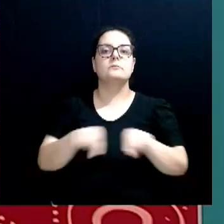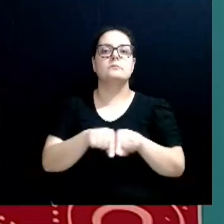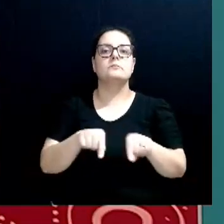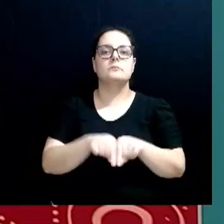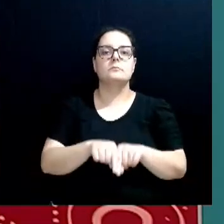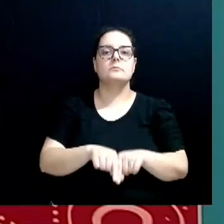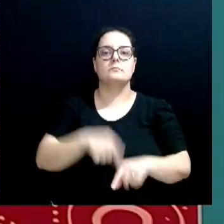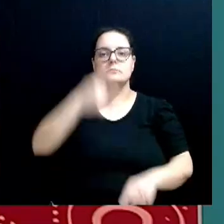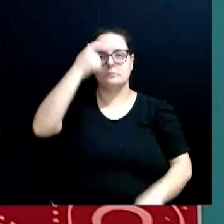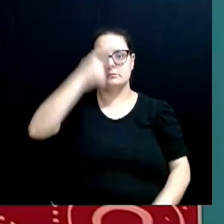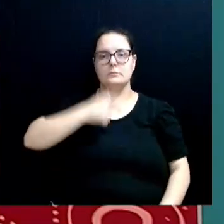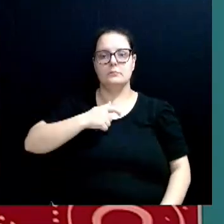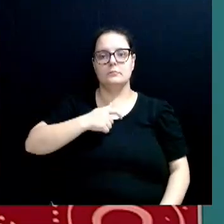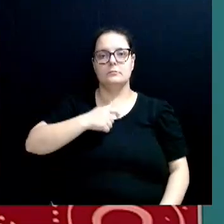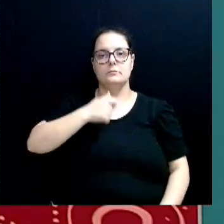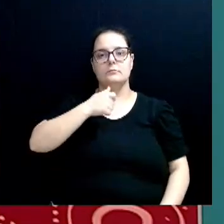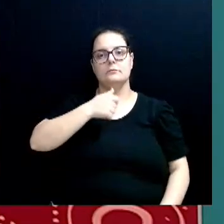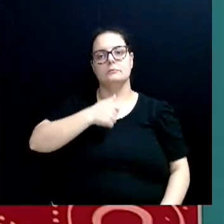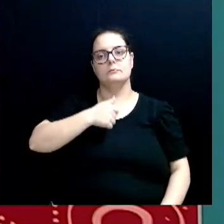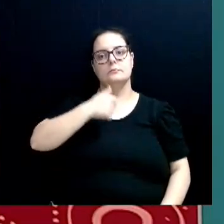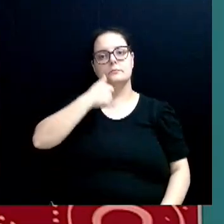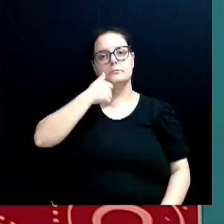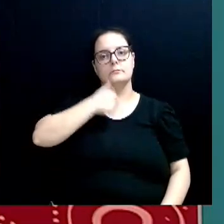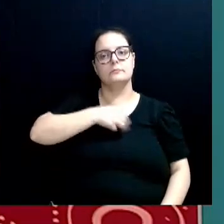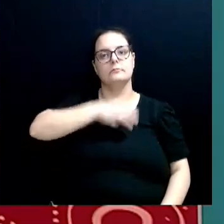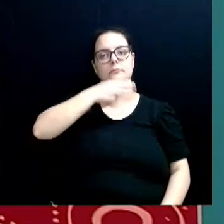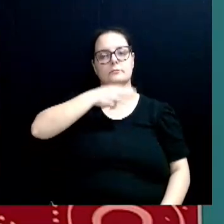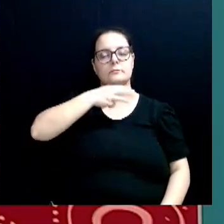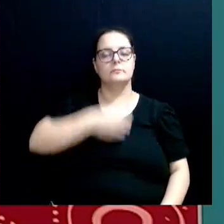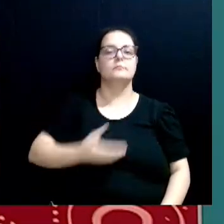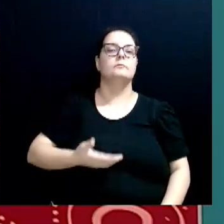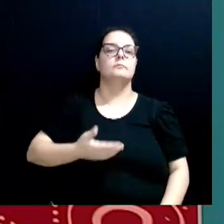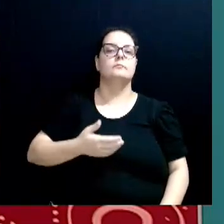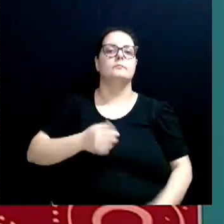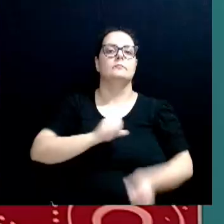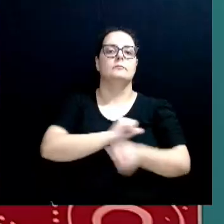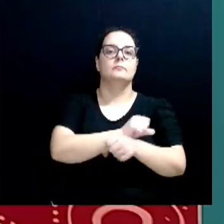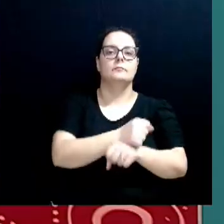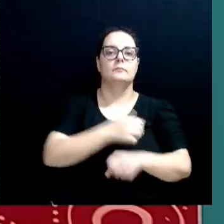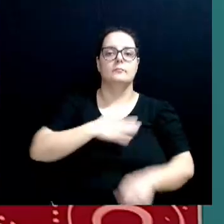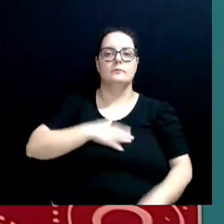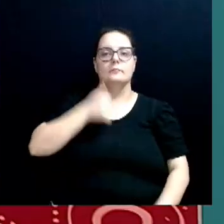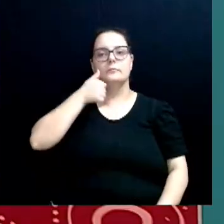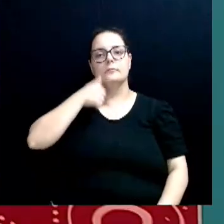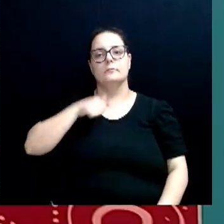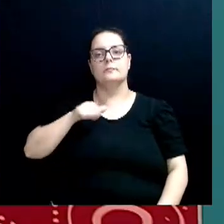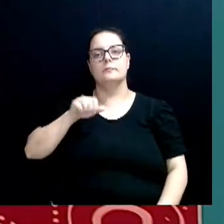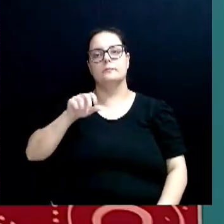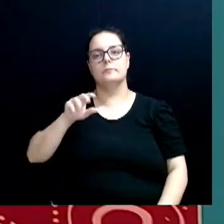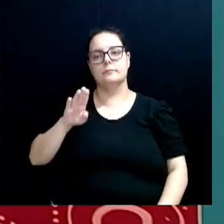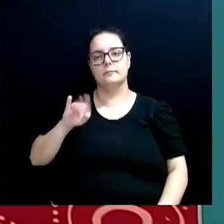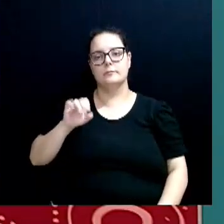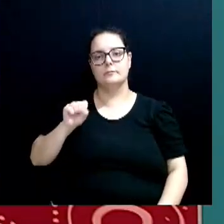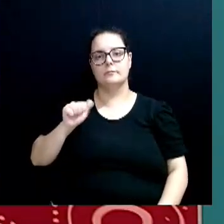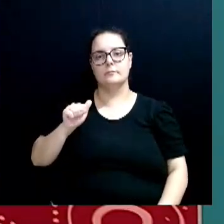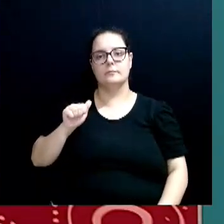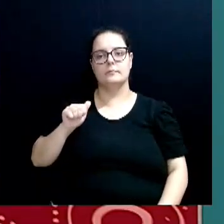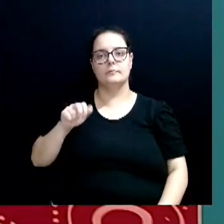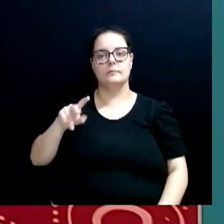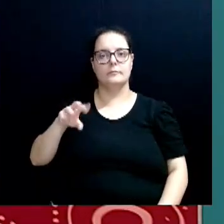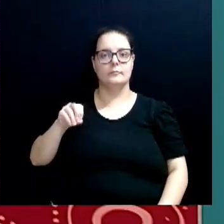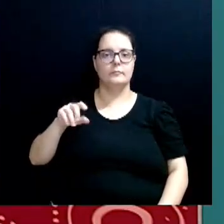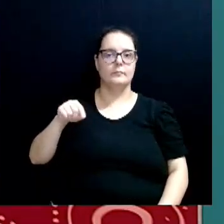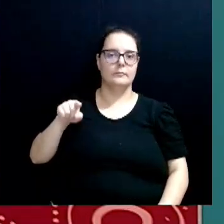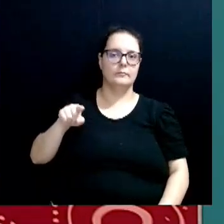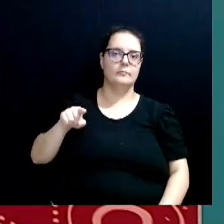escravizada. A minha bisavó, ela era escravizada da família Egídio de Souza Aranha. Minha bisavó foi a segunda pessoa